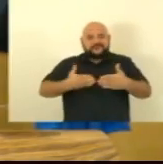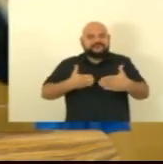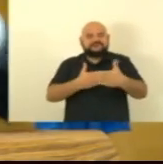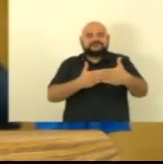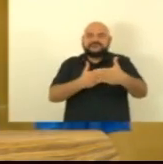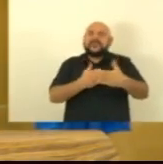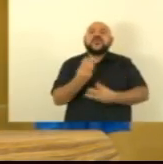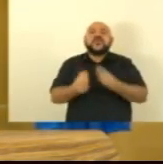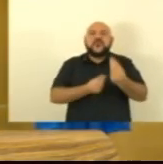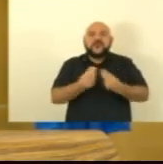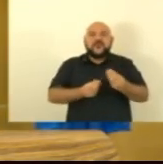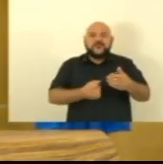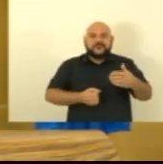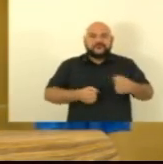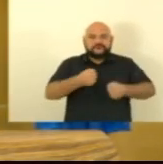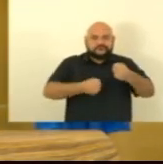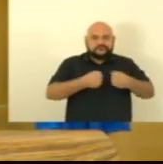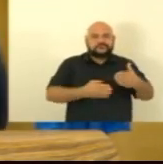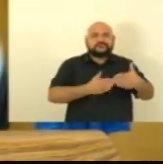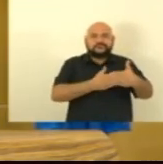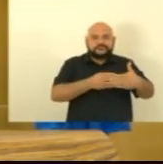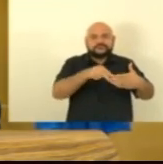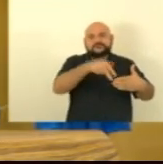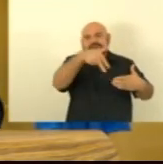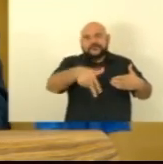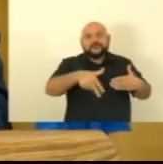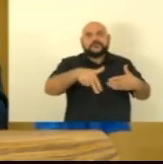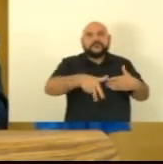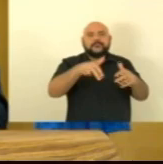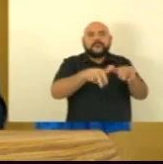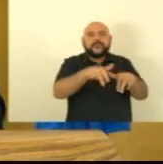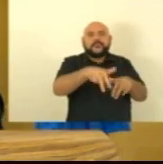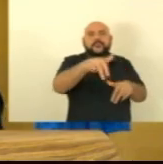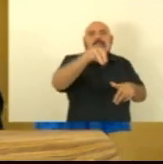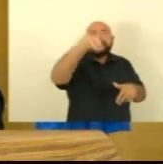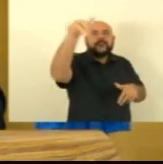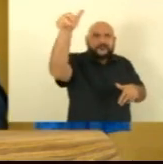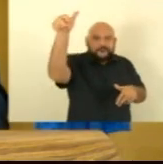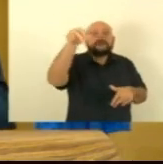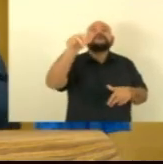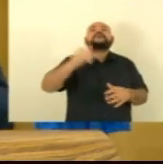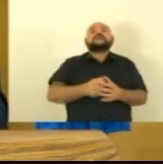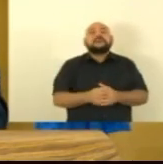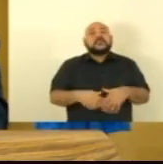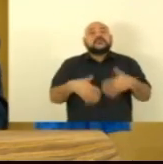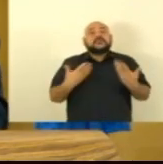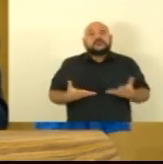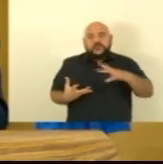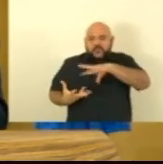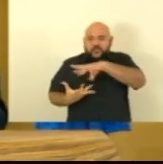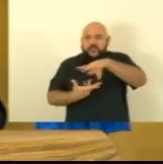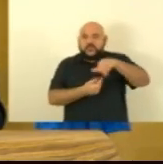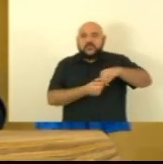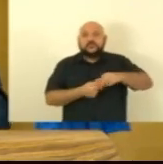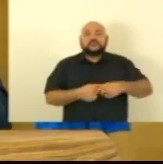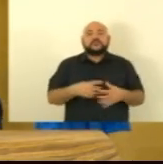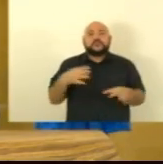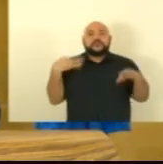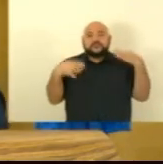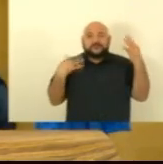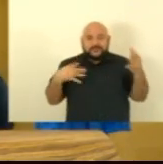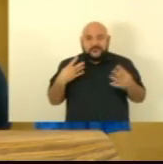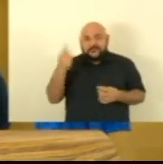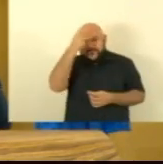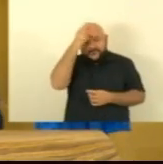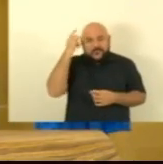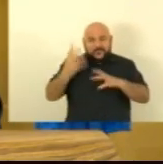subir a pé. Então, são turistas do mundo inteiro que frequentam aquela região, que vão conhecer a beleza capixaba, mas que